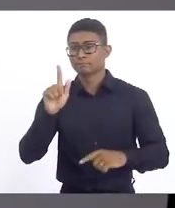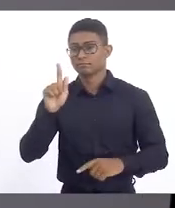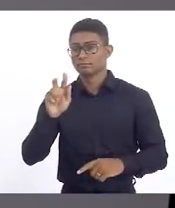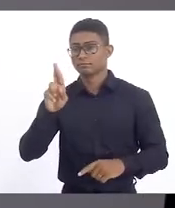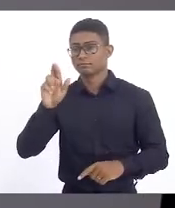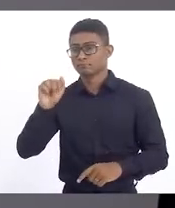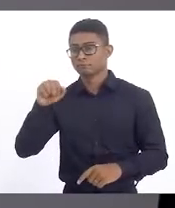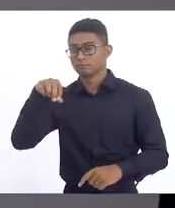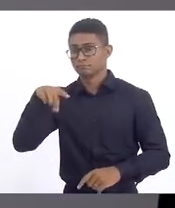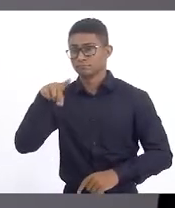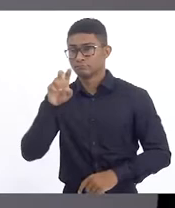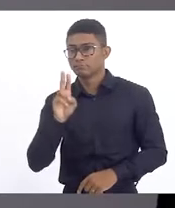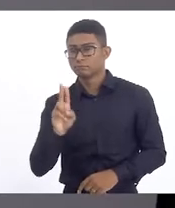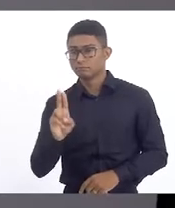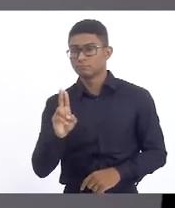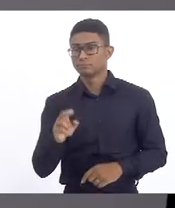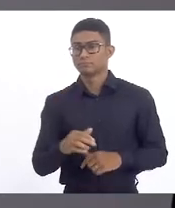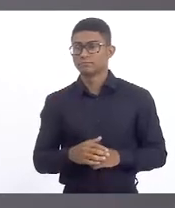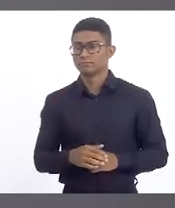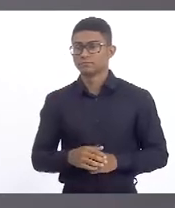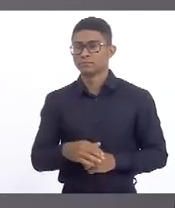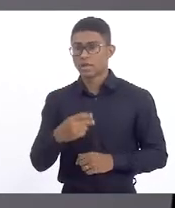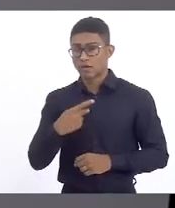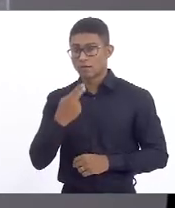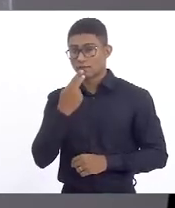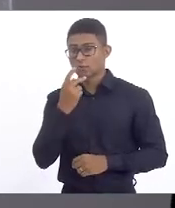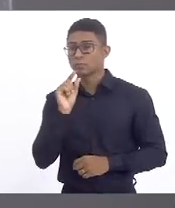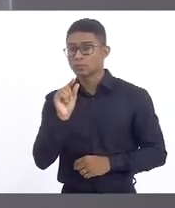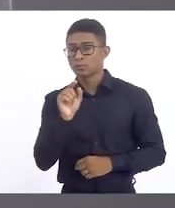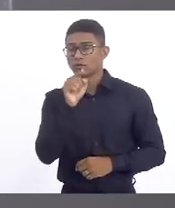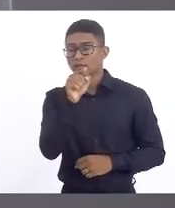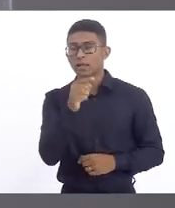estação de tratamento. Porra, não. É outro. É aquela. Pois é.